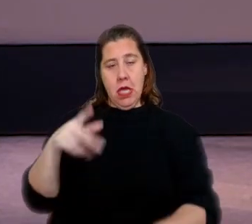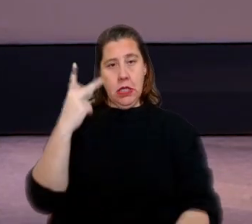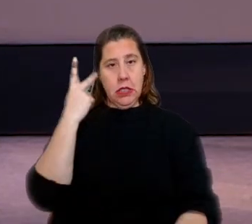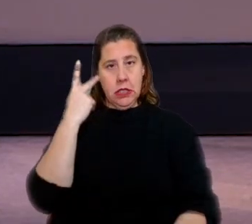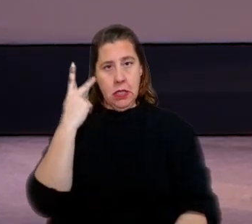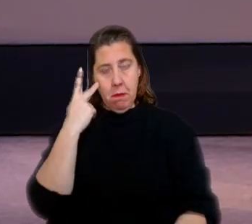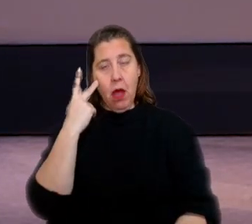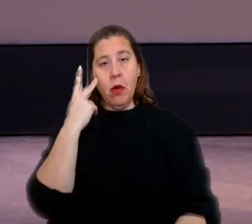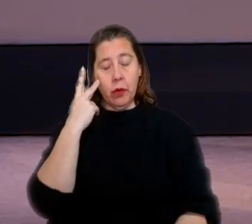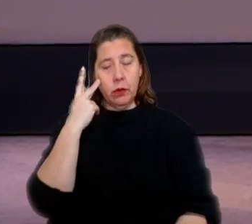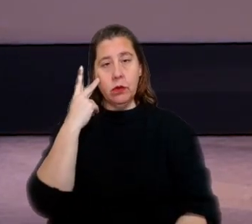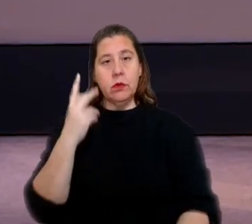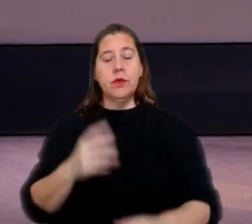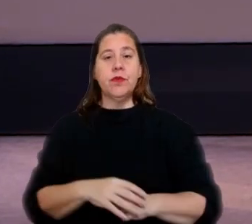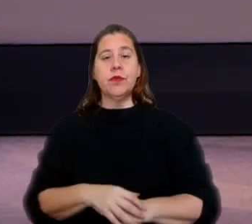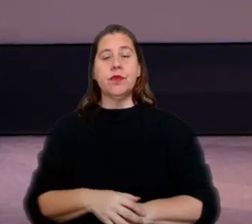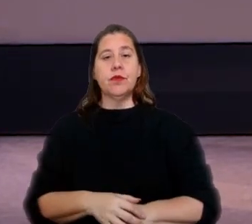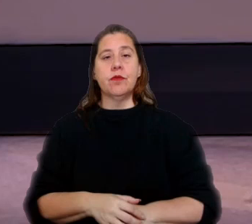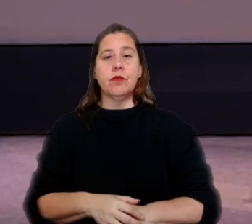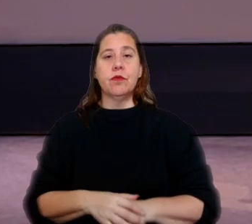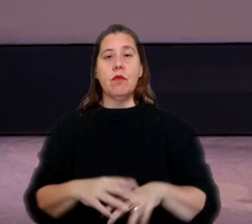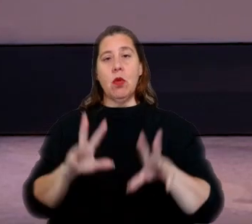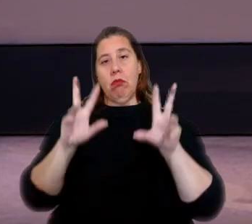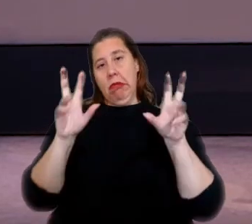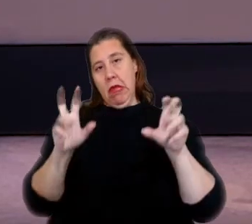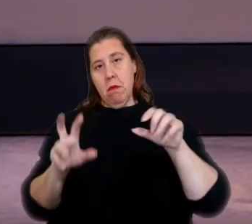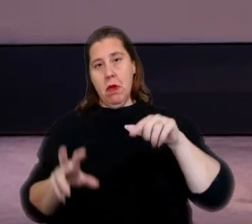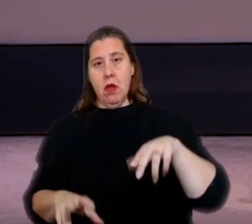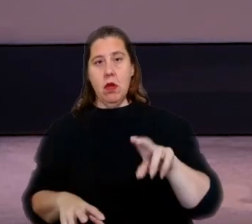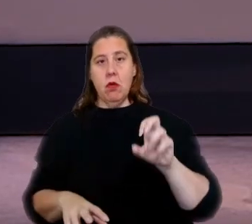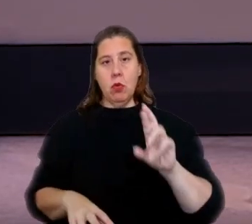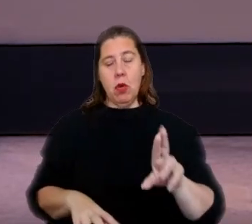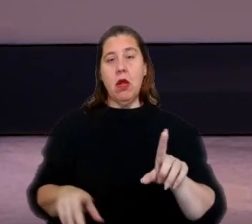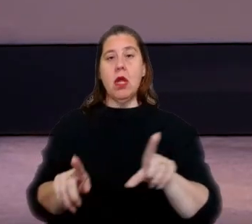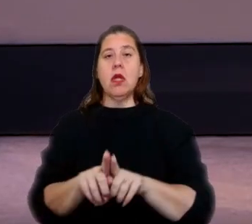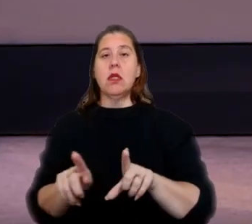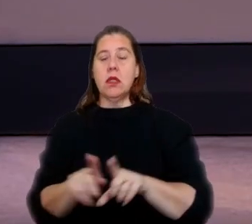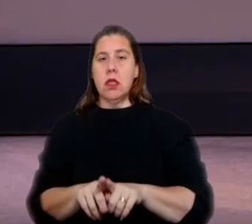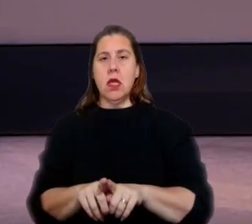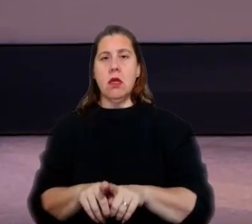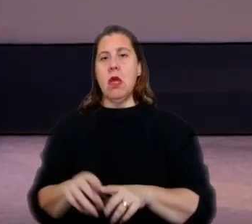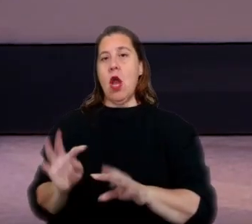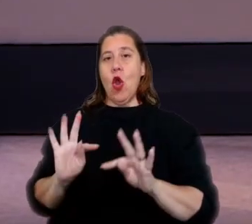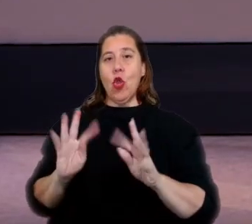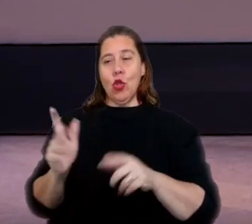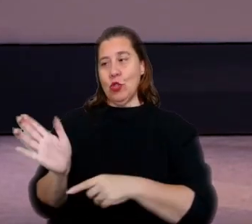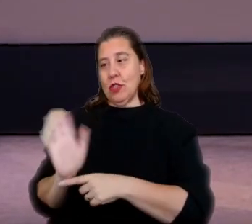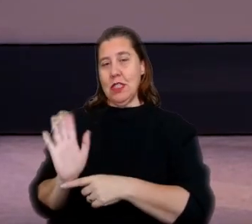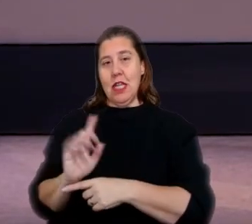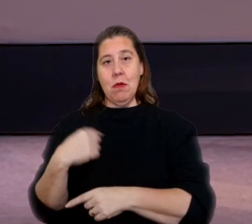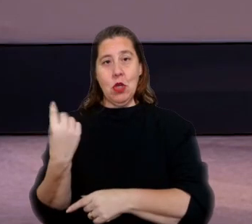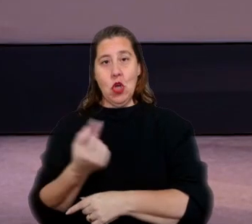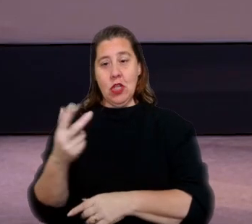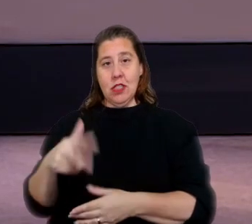Paulo no Festival Mix Brasil de Cultura da Diversidade, dedicado a filmes com temática queer. E enfim, chegou na MUBI, chegou aos cinemas